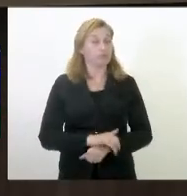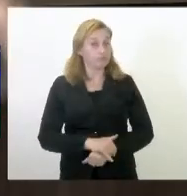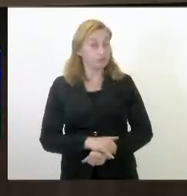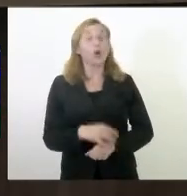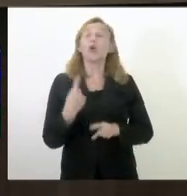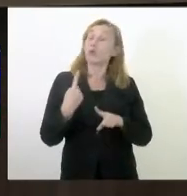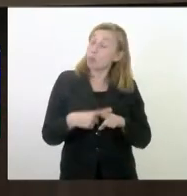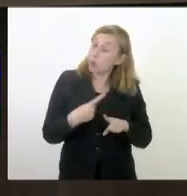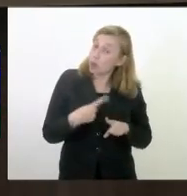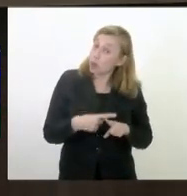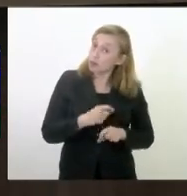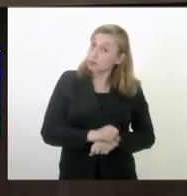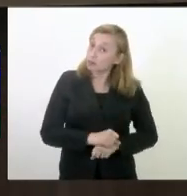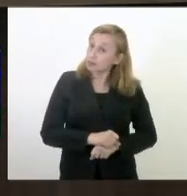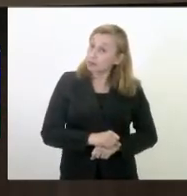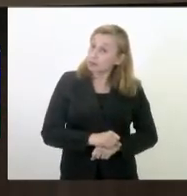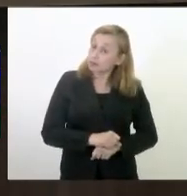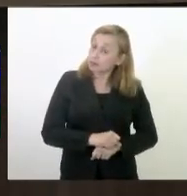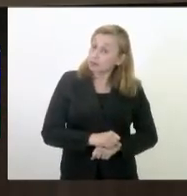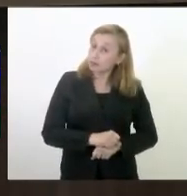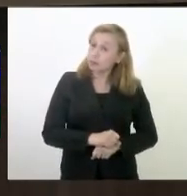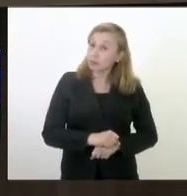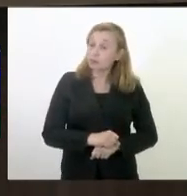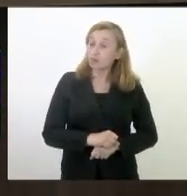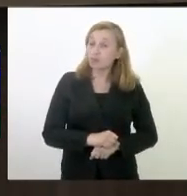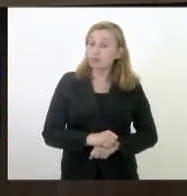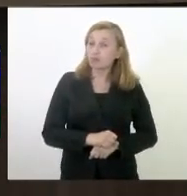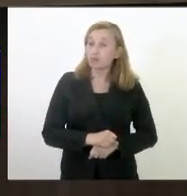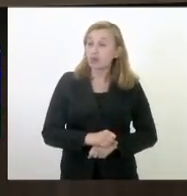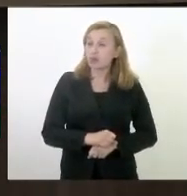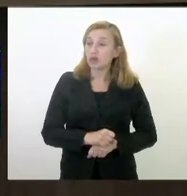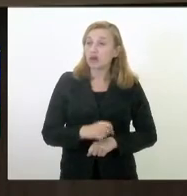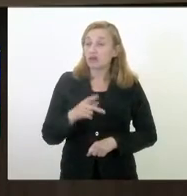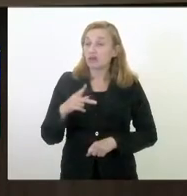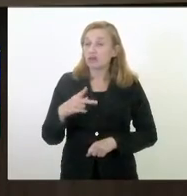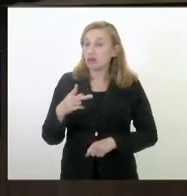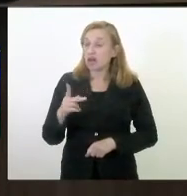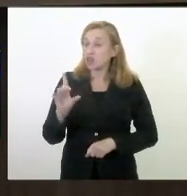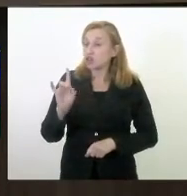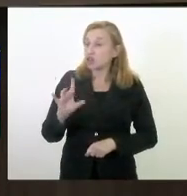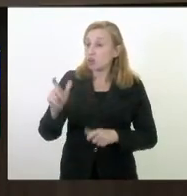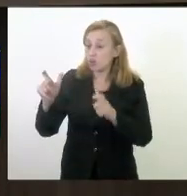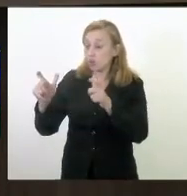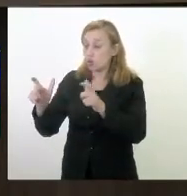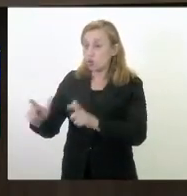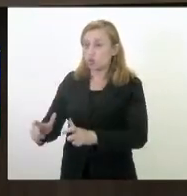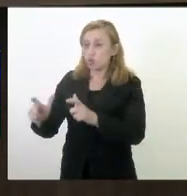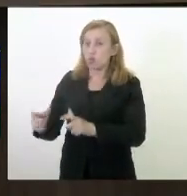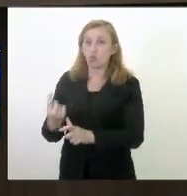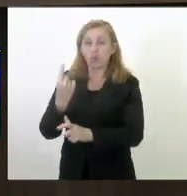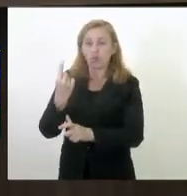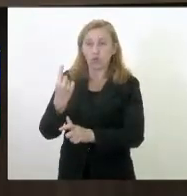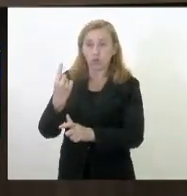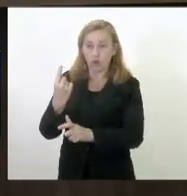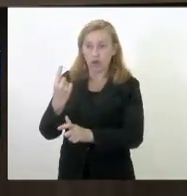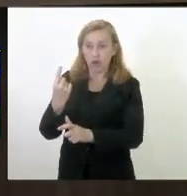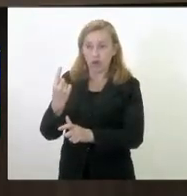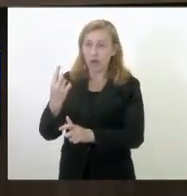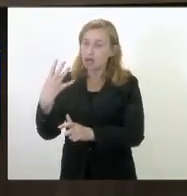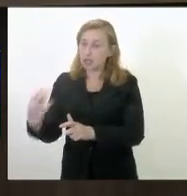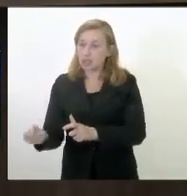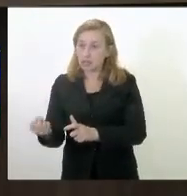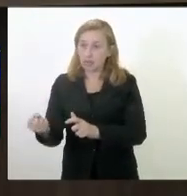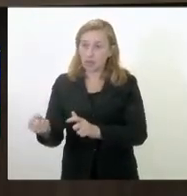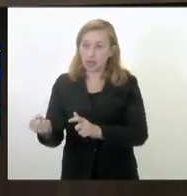Porque se, ao dar a isenção, apenas o atacadista for contemplado, não chega na ponta